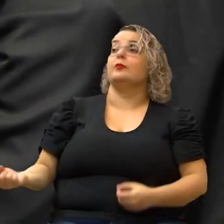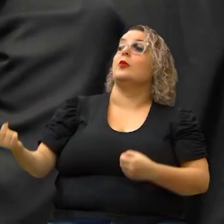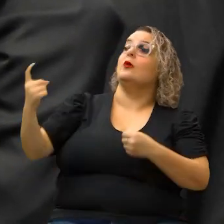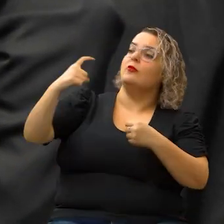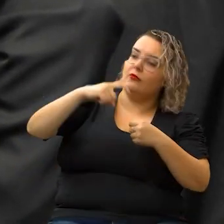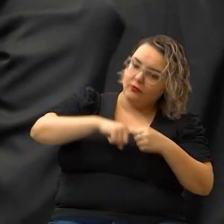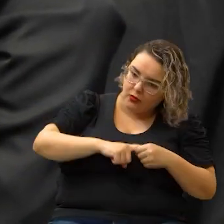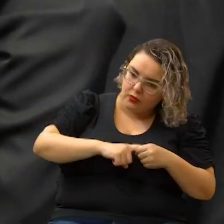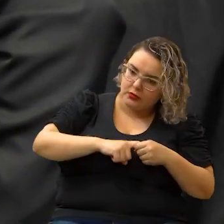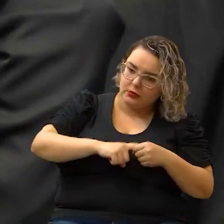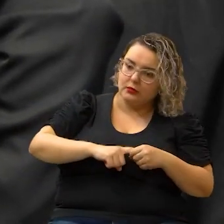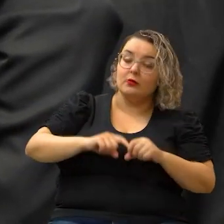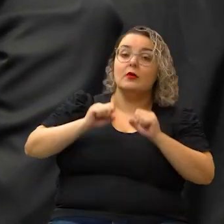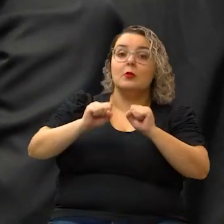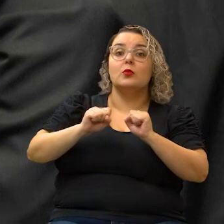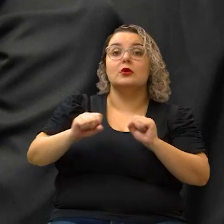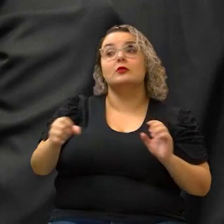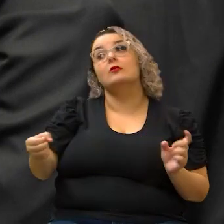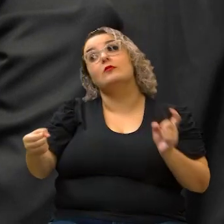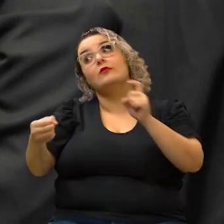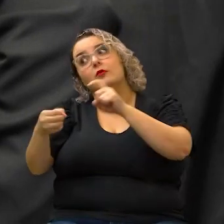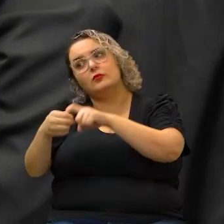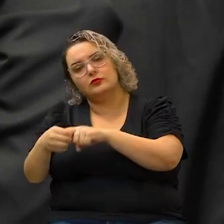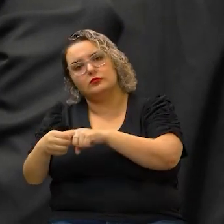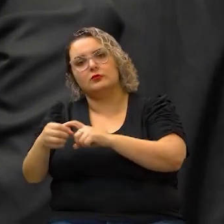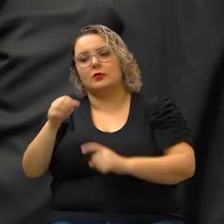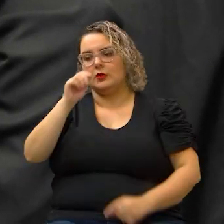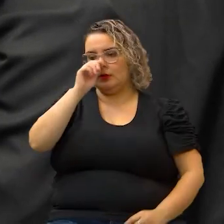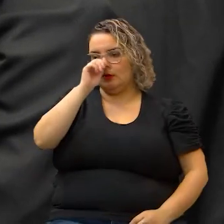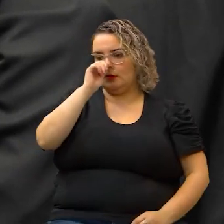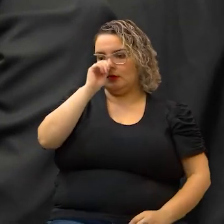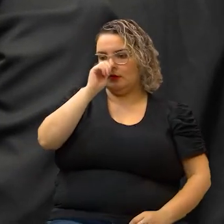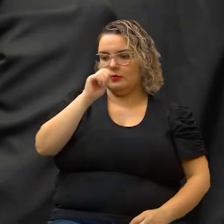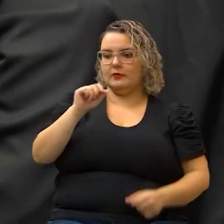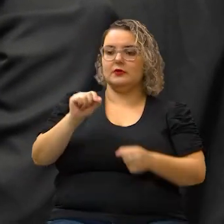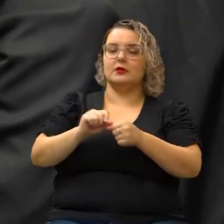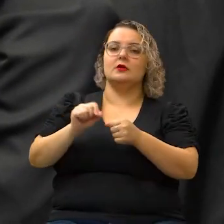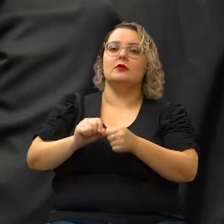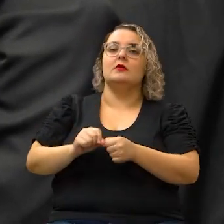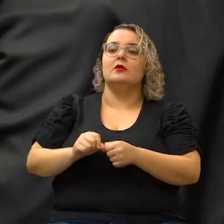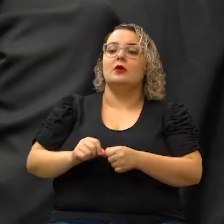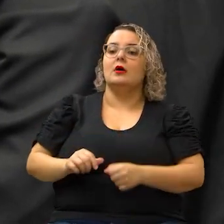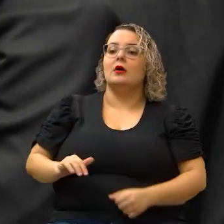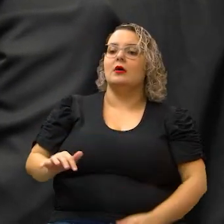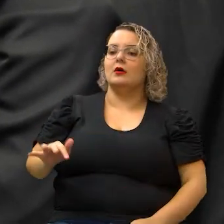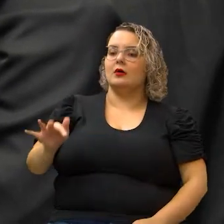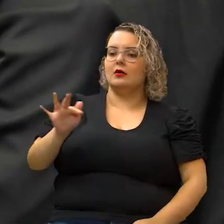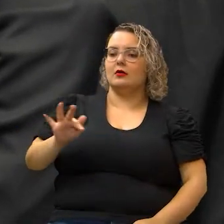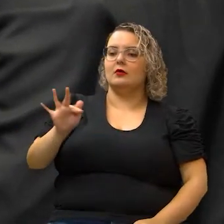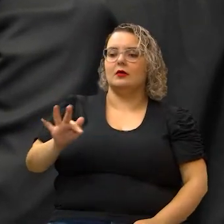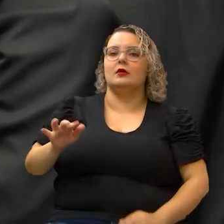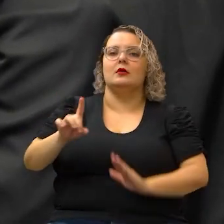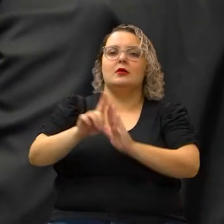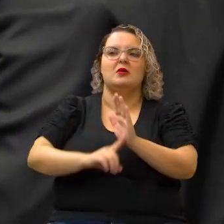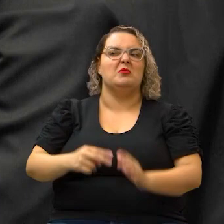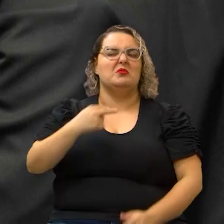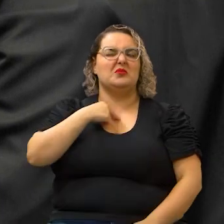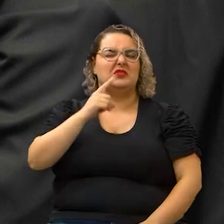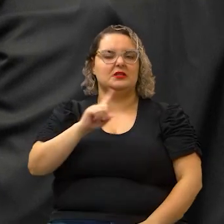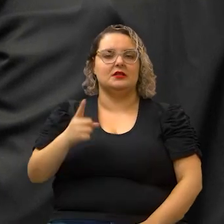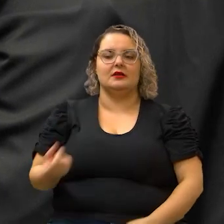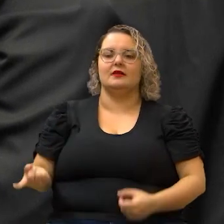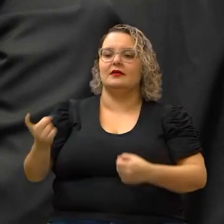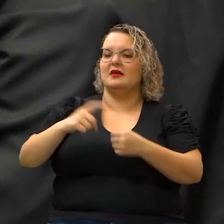filho, porque você vai poder voltar a fazer direito, porque já consultamos a faculdade, você pode destrancar. Podia nada, na hora que eu